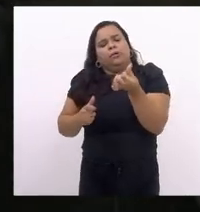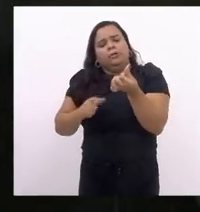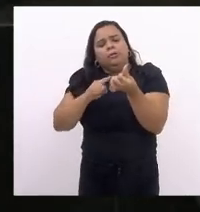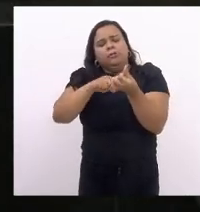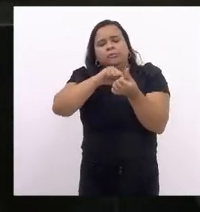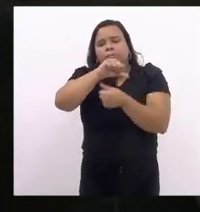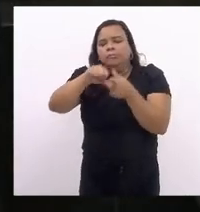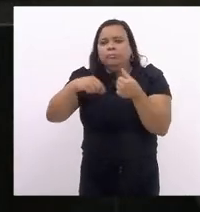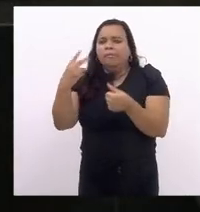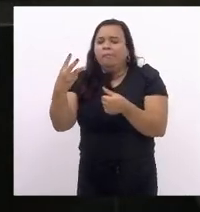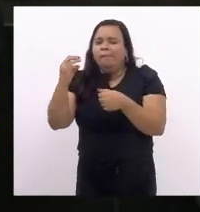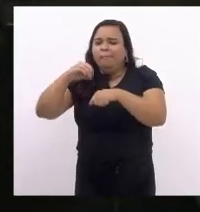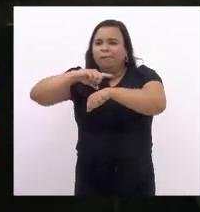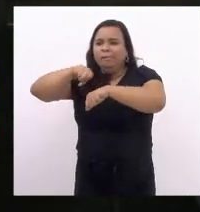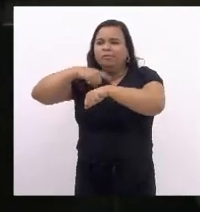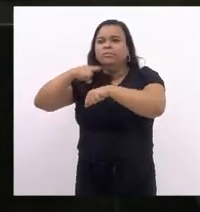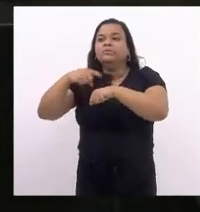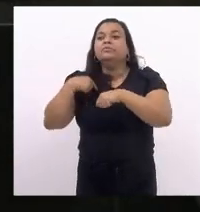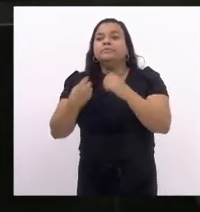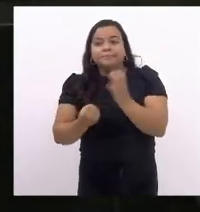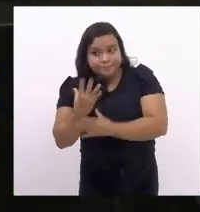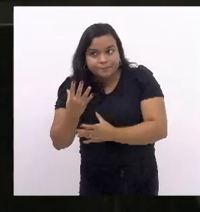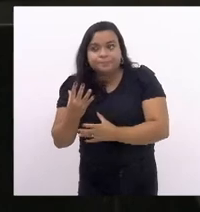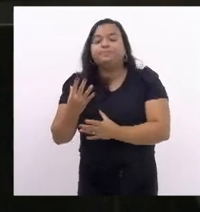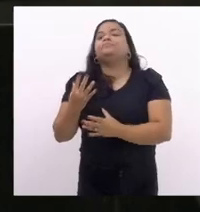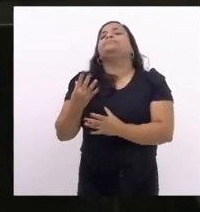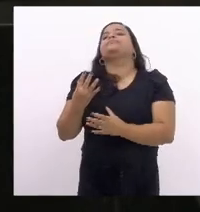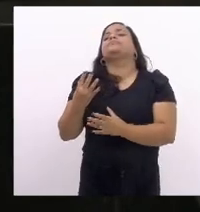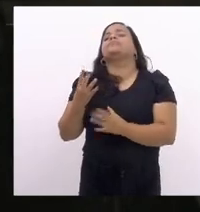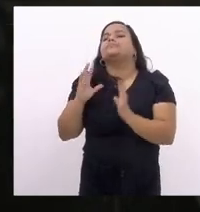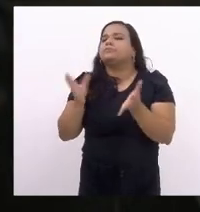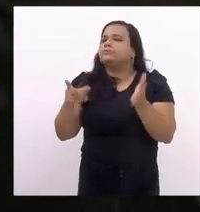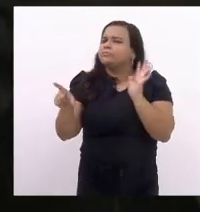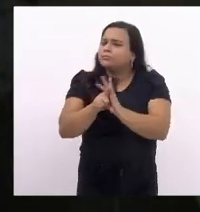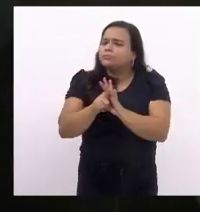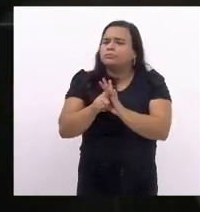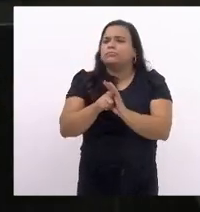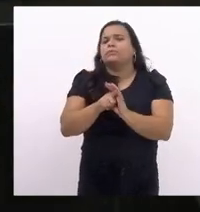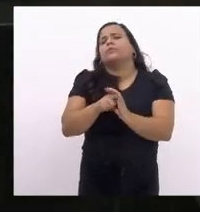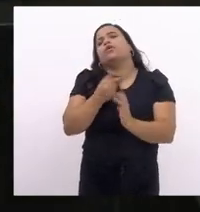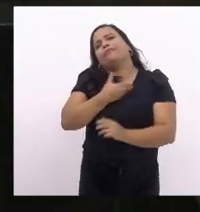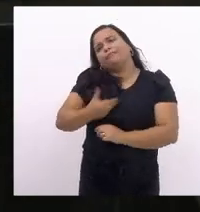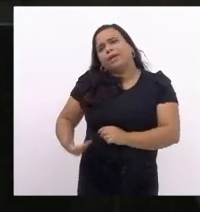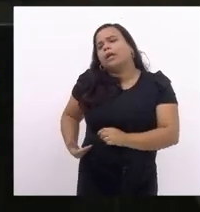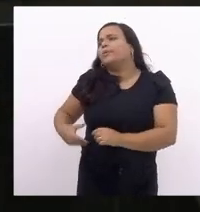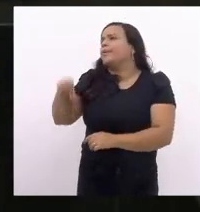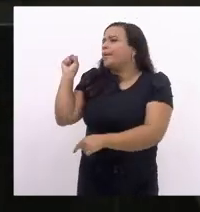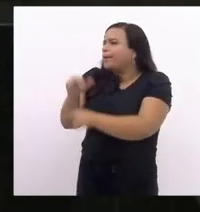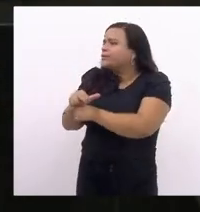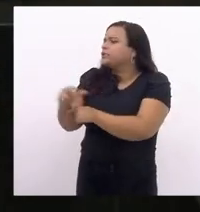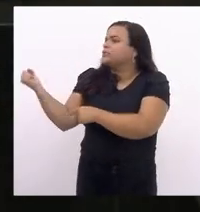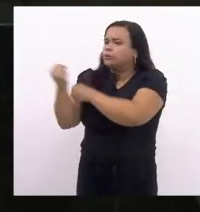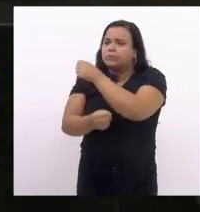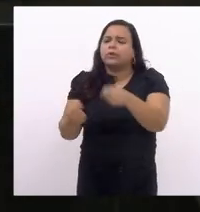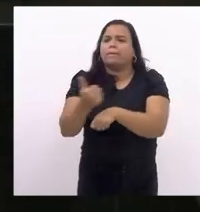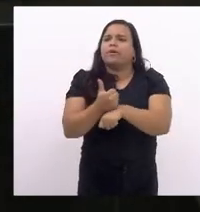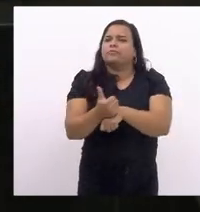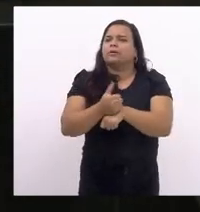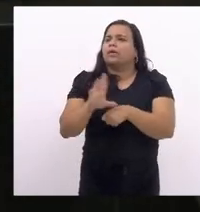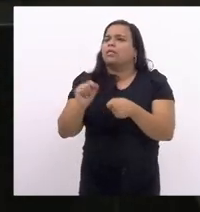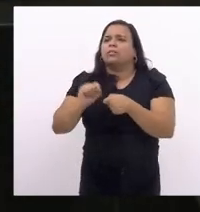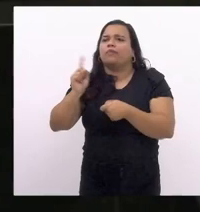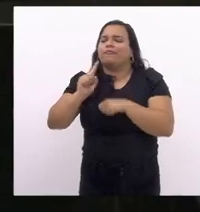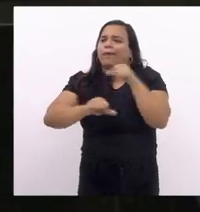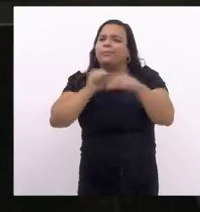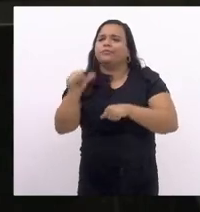horas, construído com o governo, sancionada a lei, o governo contratando profissionais, e cadê que faz a implementação do regime de 16 para